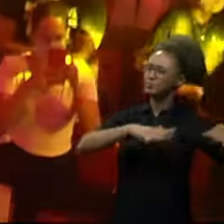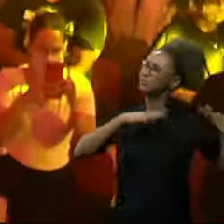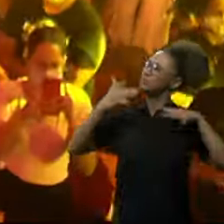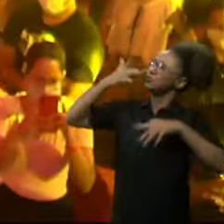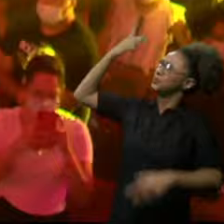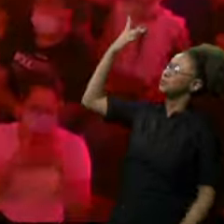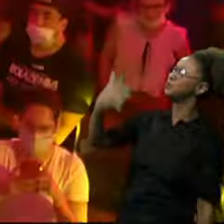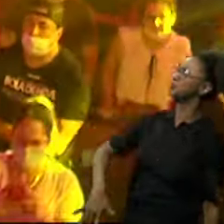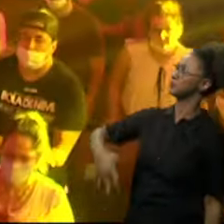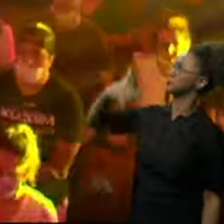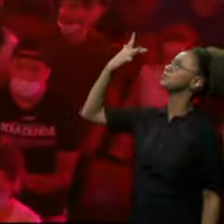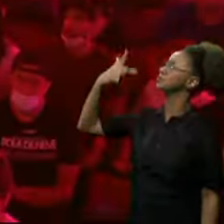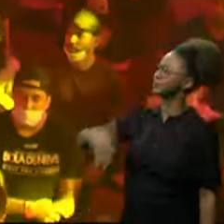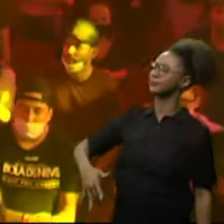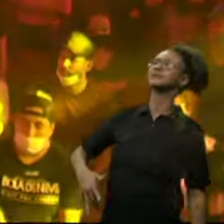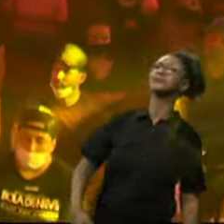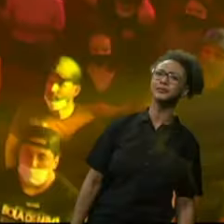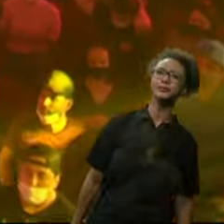ser